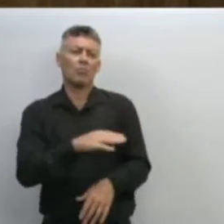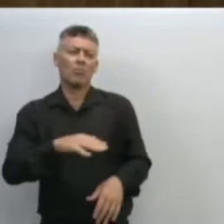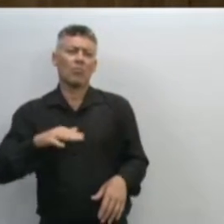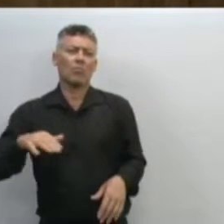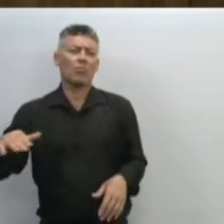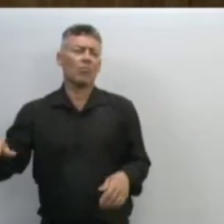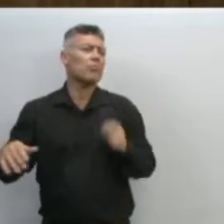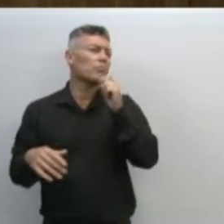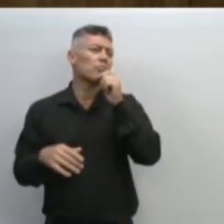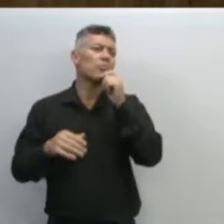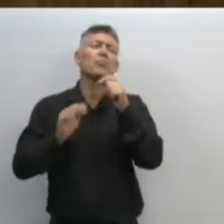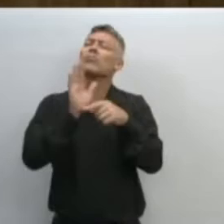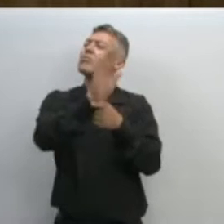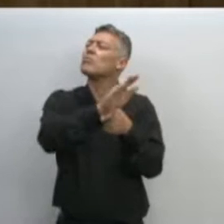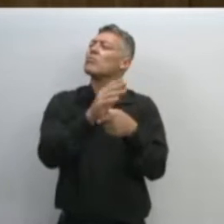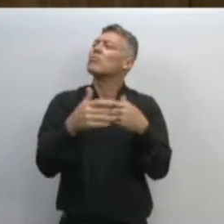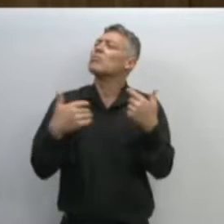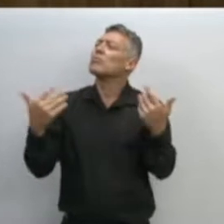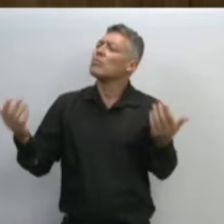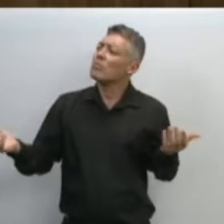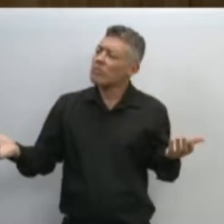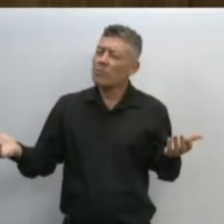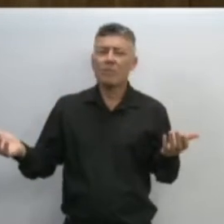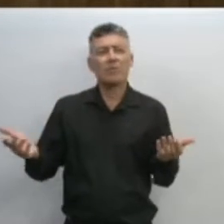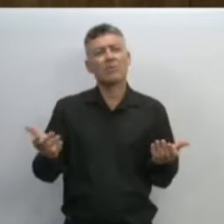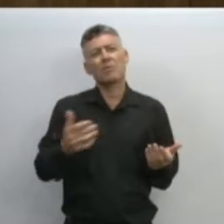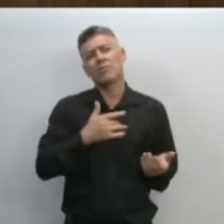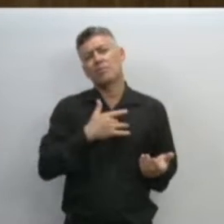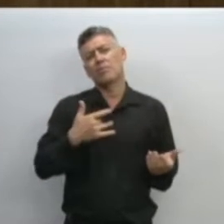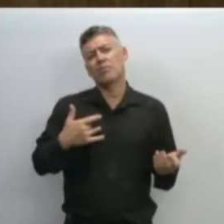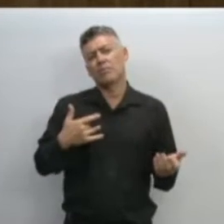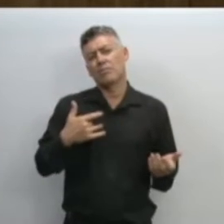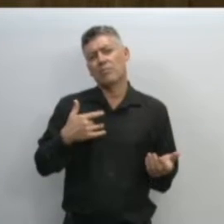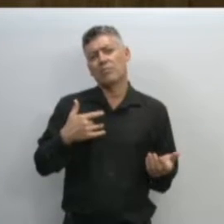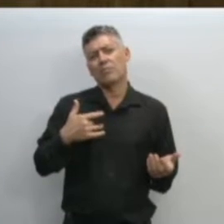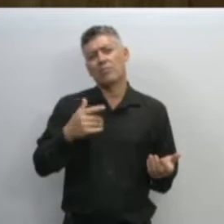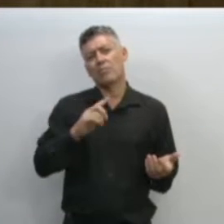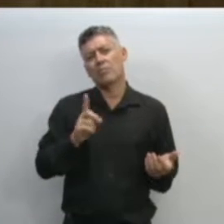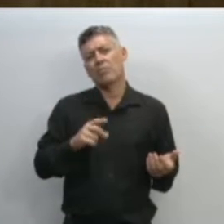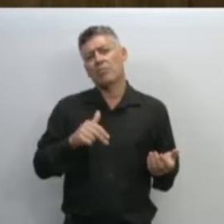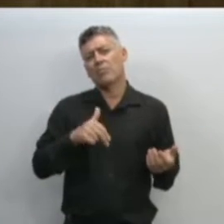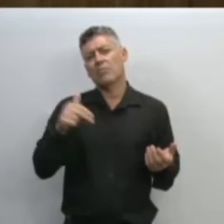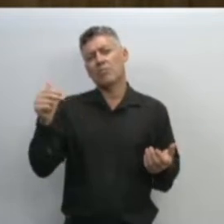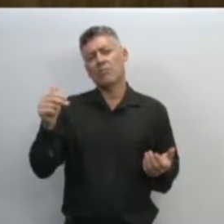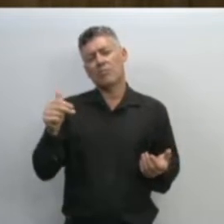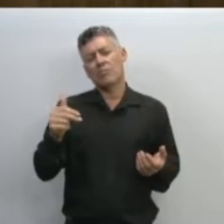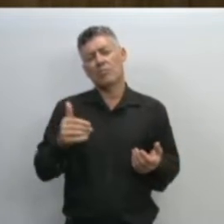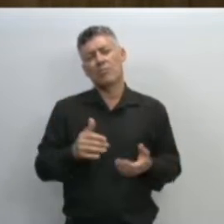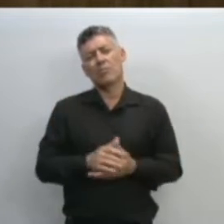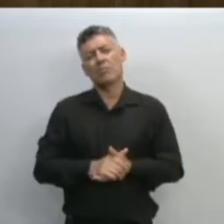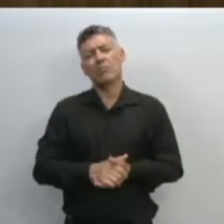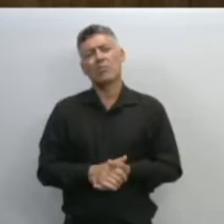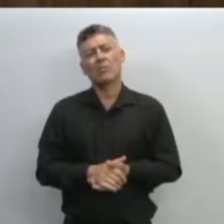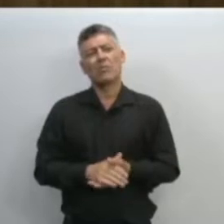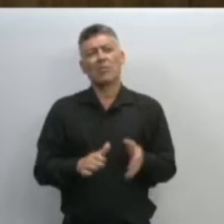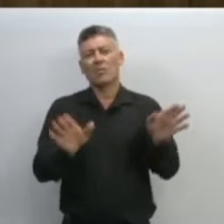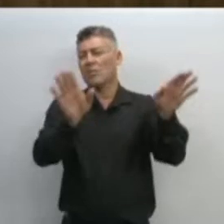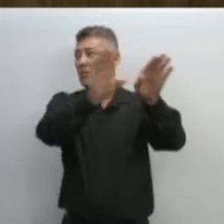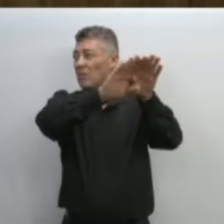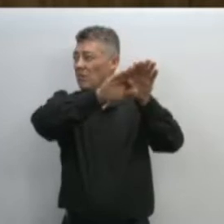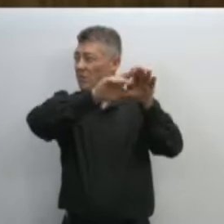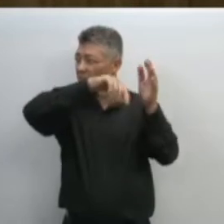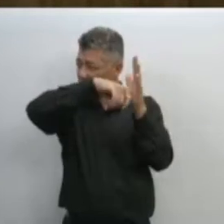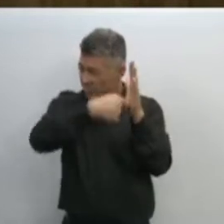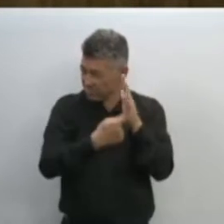usar a saúde municipal na nossa Zona Norte. É inadmissível que se feche o